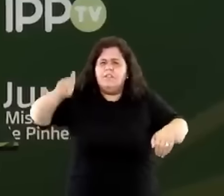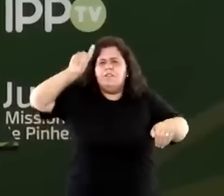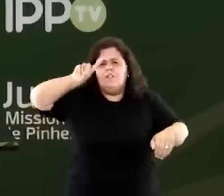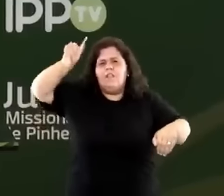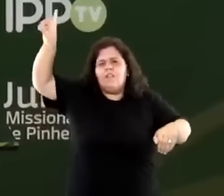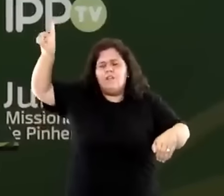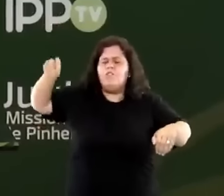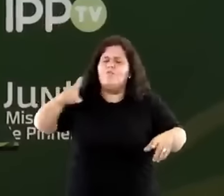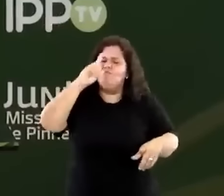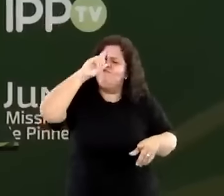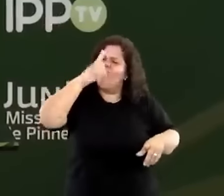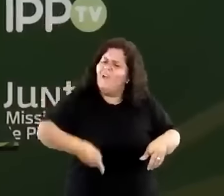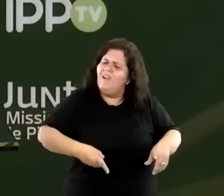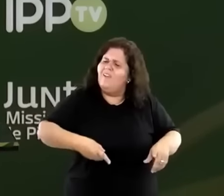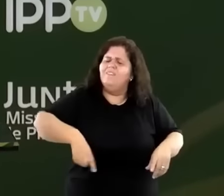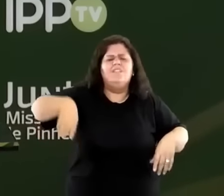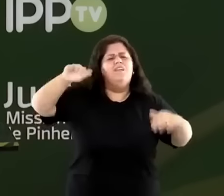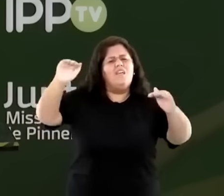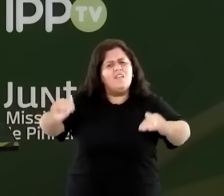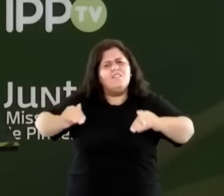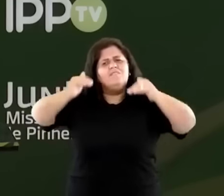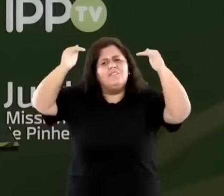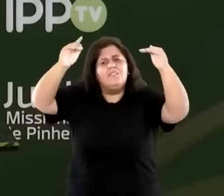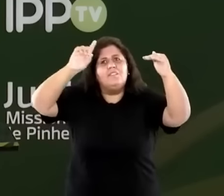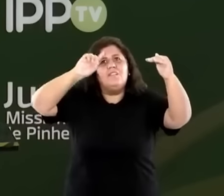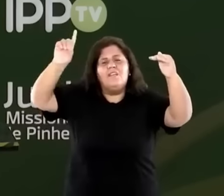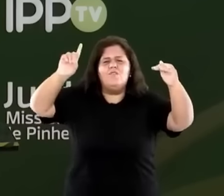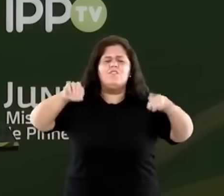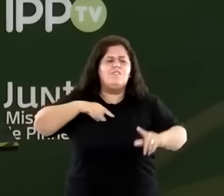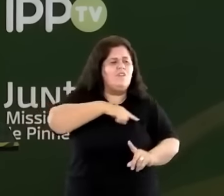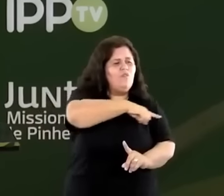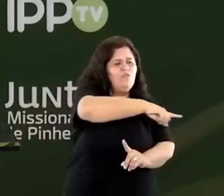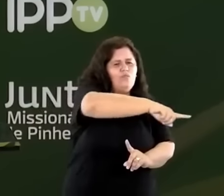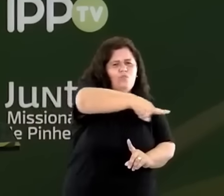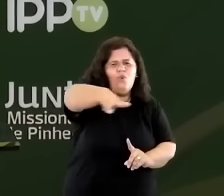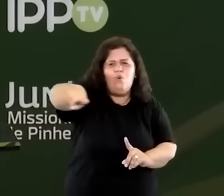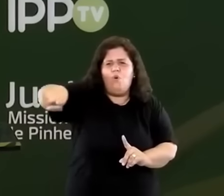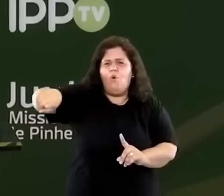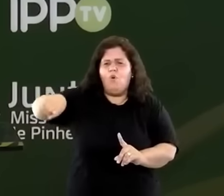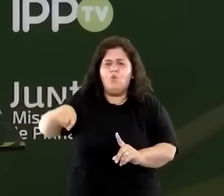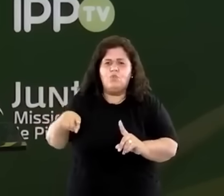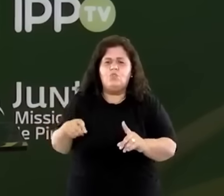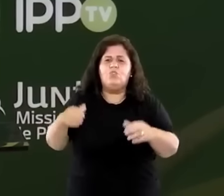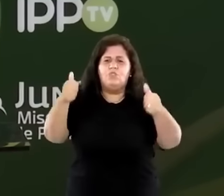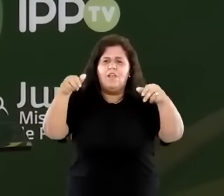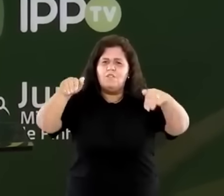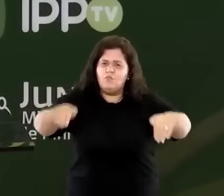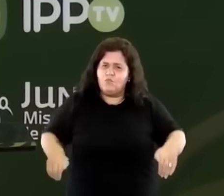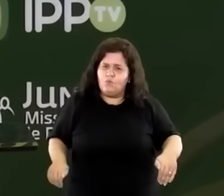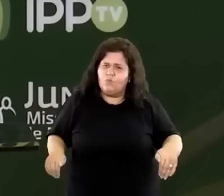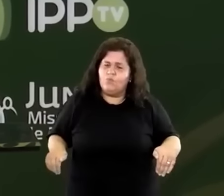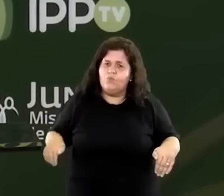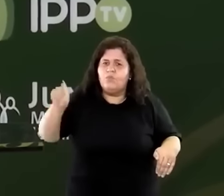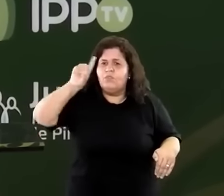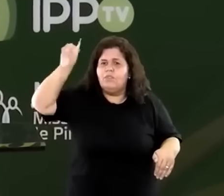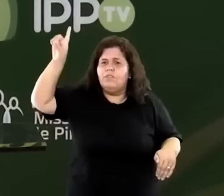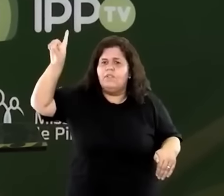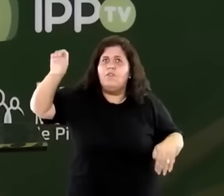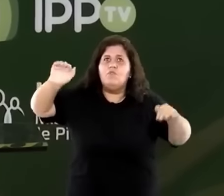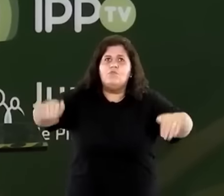tudo que Deus é soberano que as ordens emanas do Trono que tudo está ao redor do Trono é O Trono de Deus é o Deus soberano que está sentado no